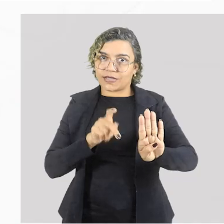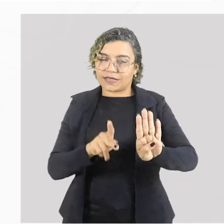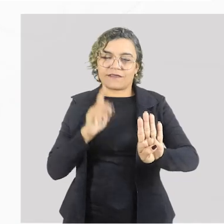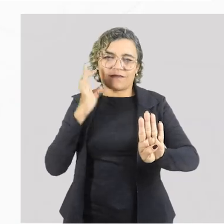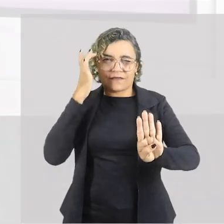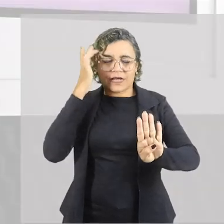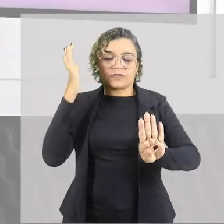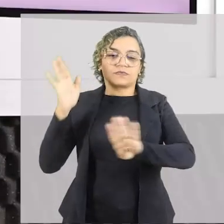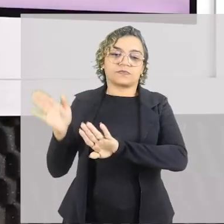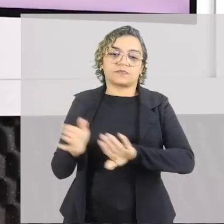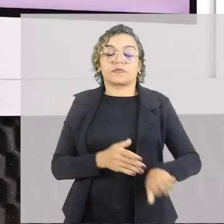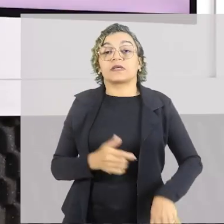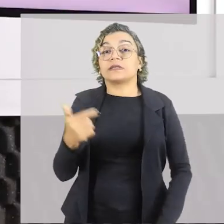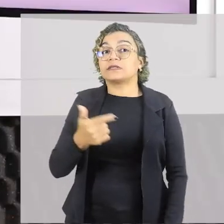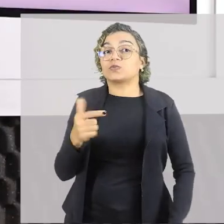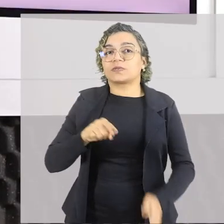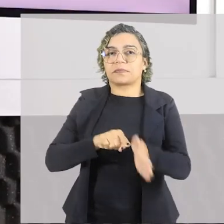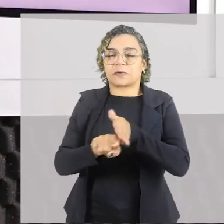Segunda questão.